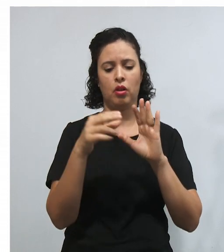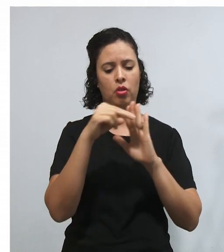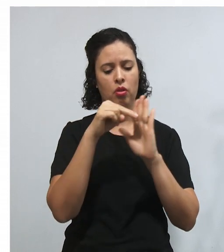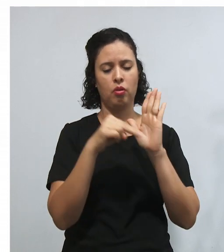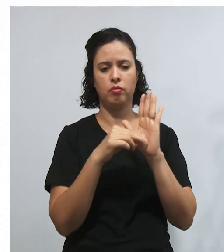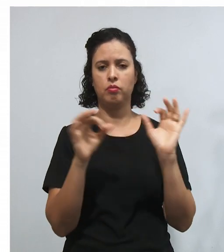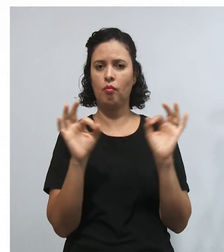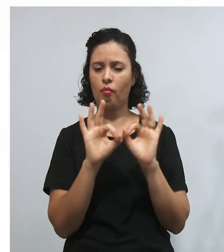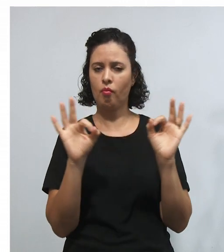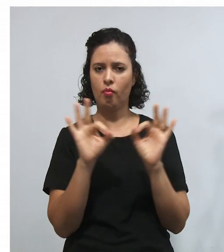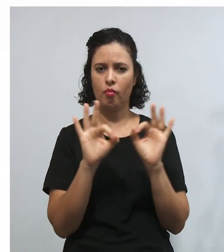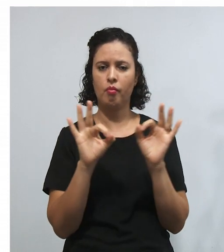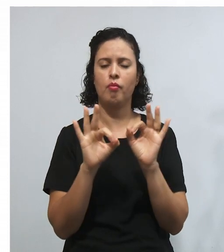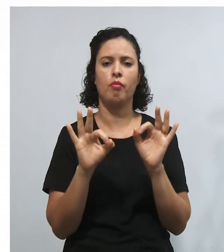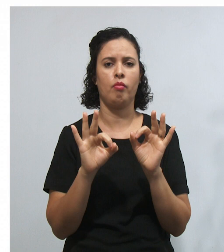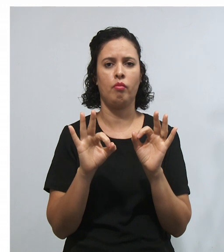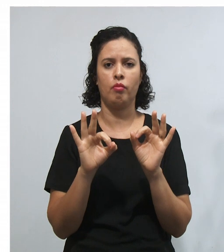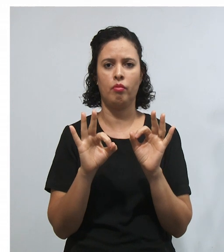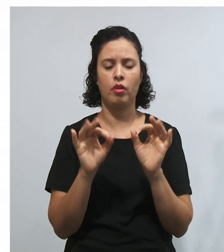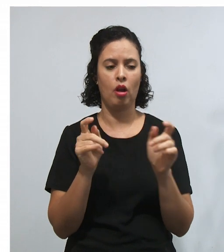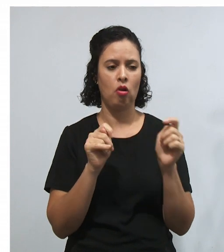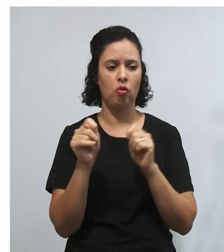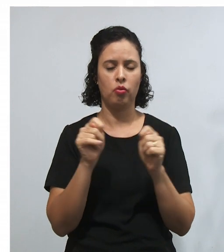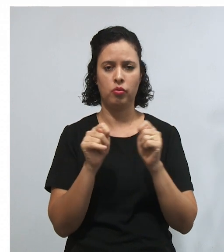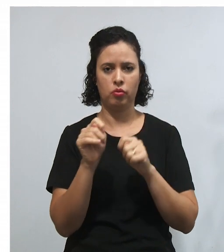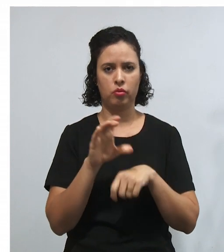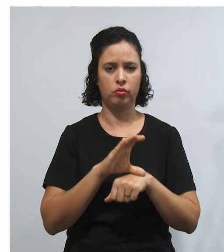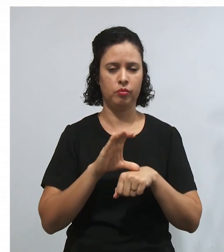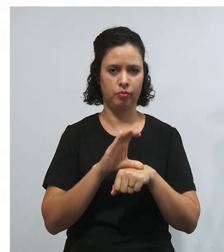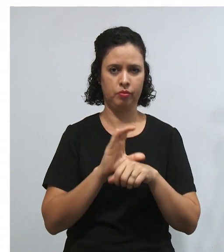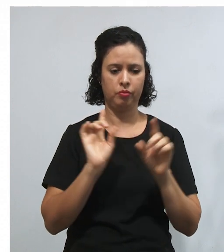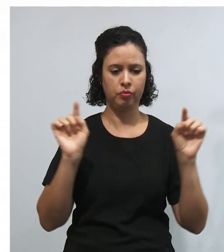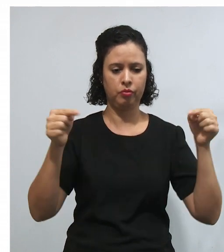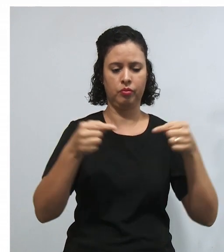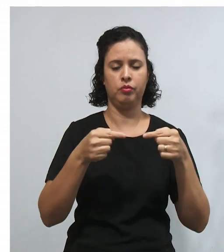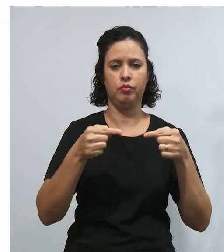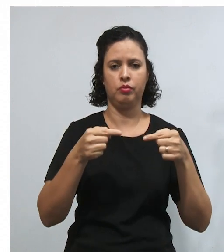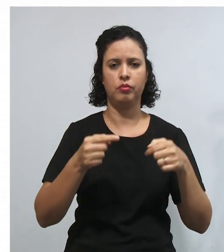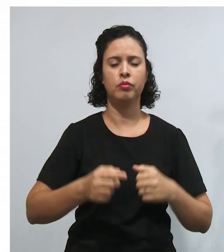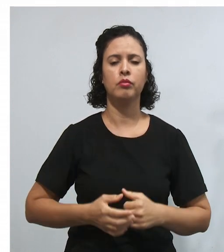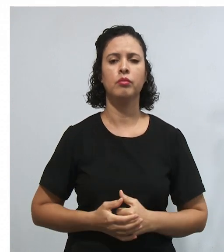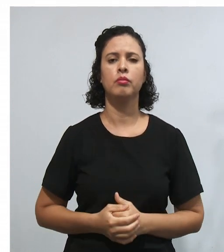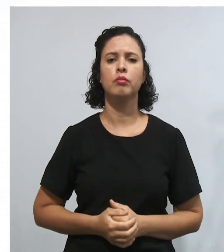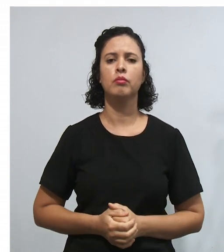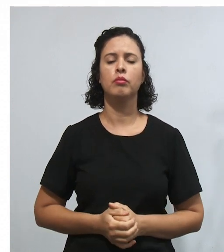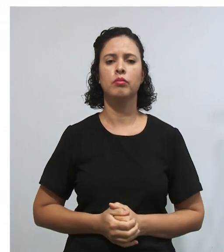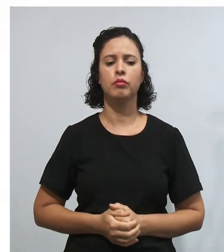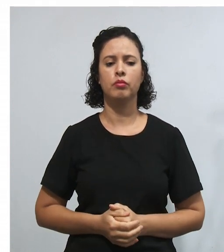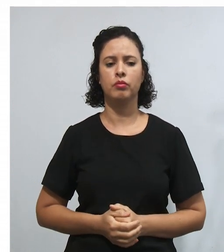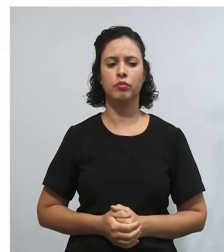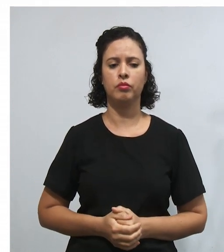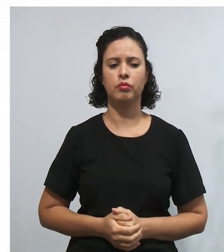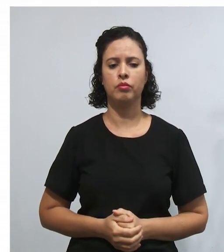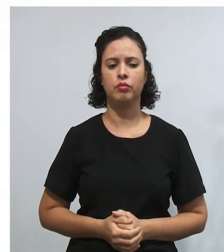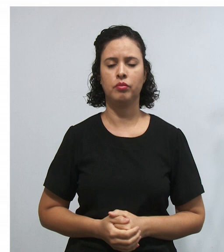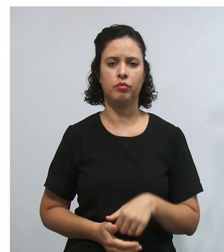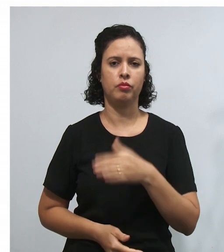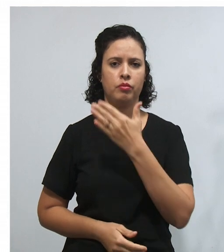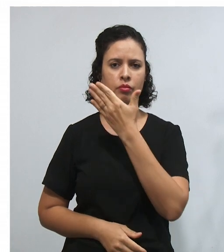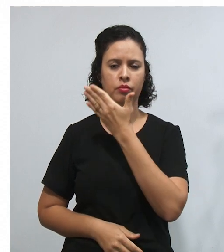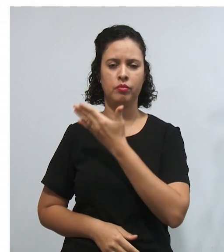inclusive, não é parâmetro para controle de constitucionalidade. Tá certo? E aqui eu trouxe